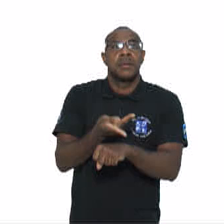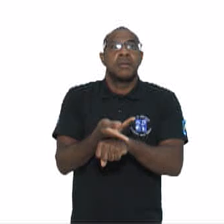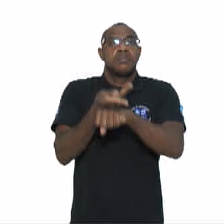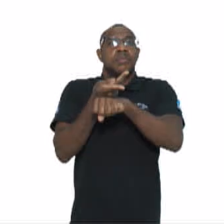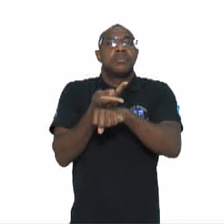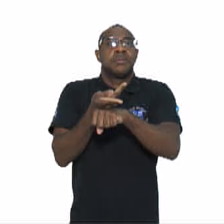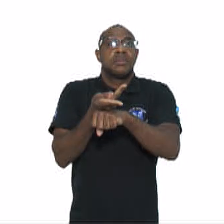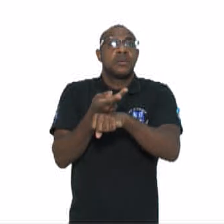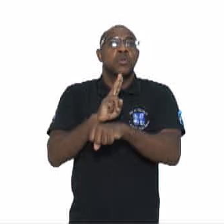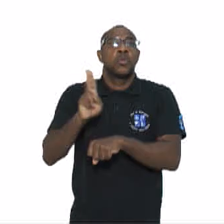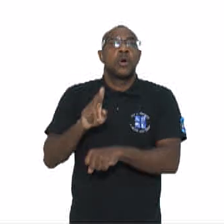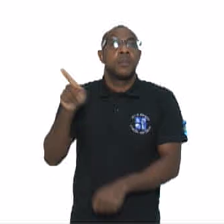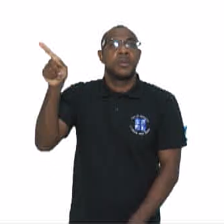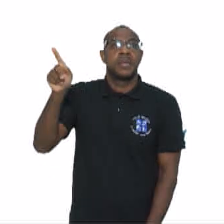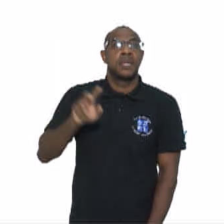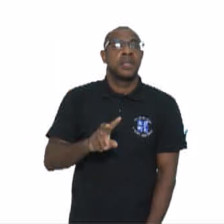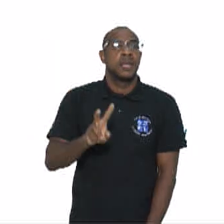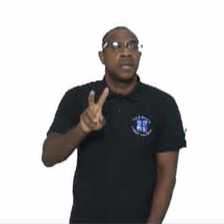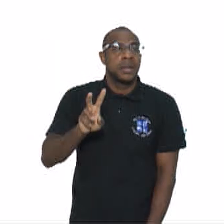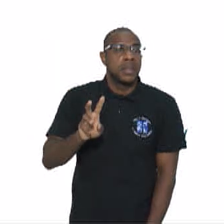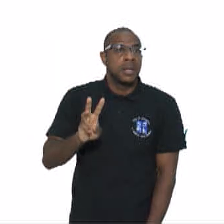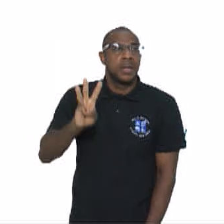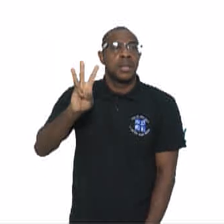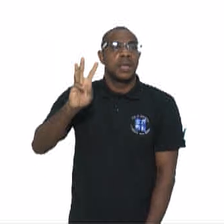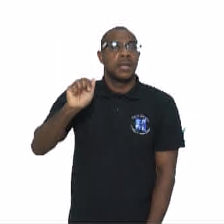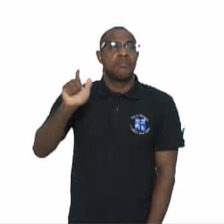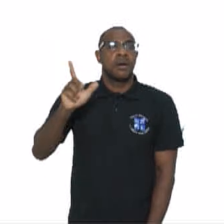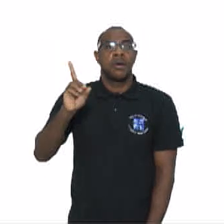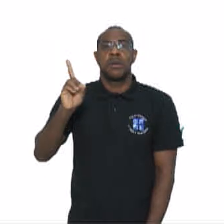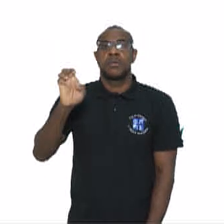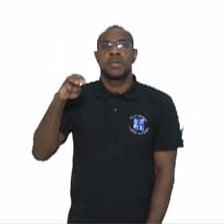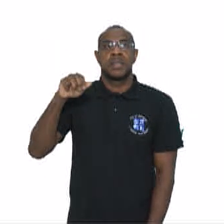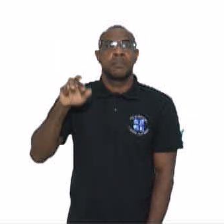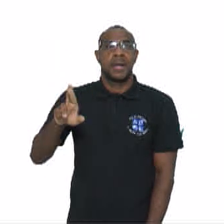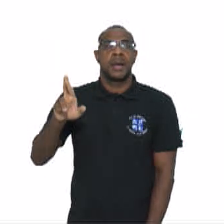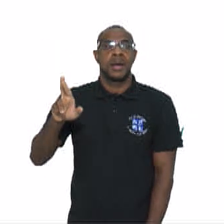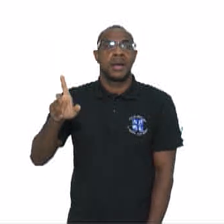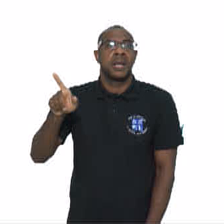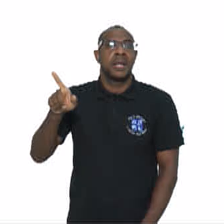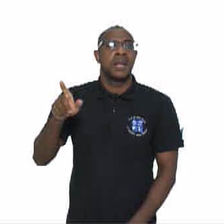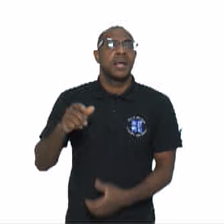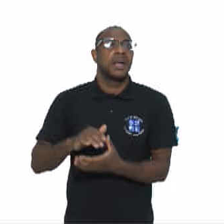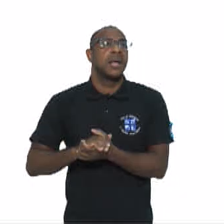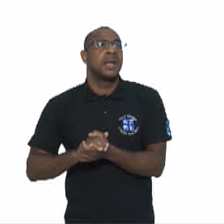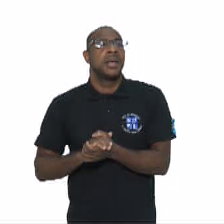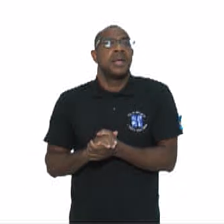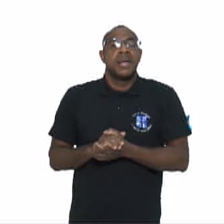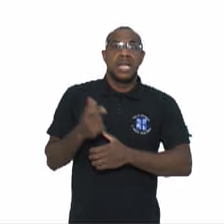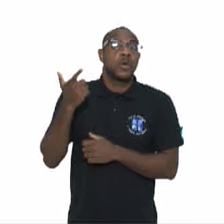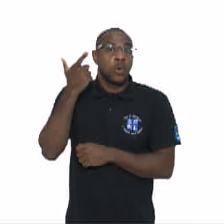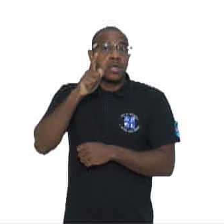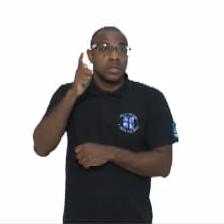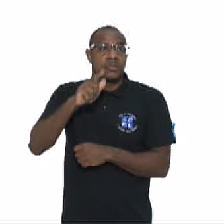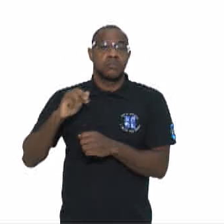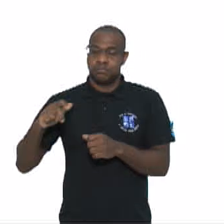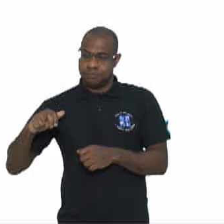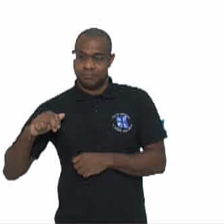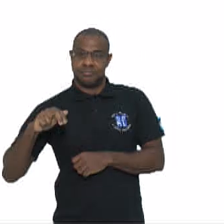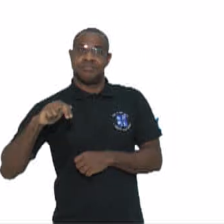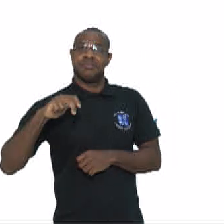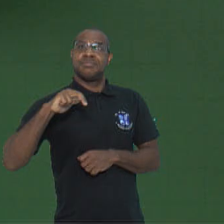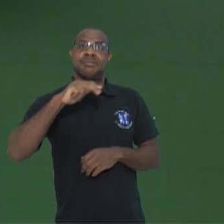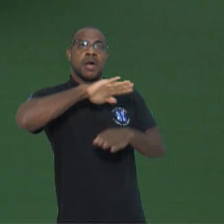um paranaense chamado Valdemar Niklevics. Então, em 1997, ele conquistou a última montanha dessas 7. E aqui é uma foto